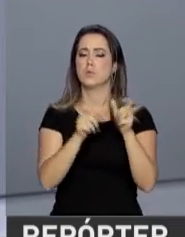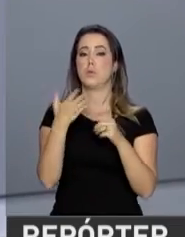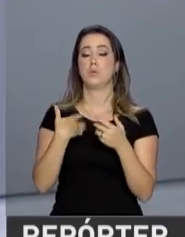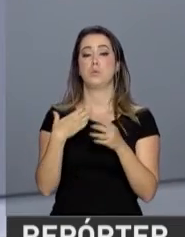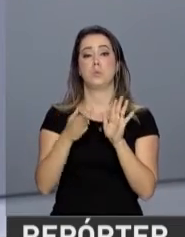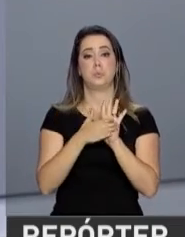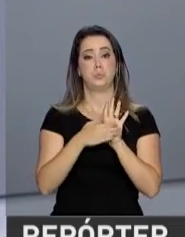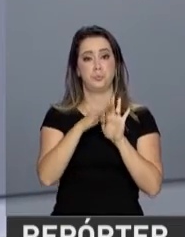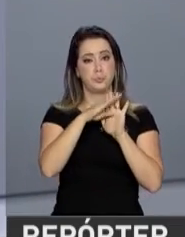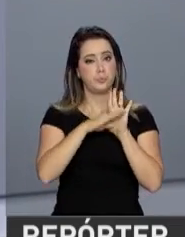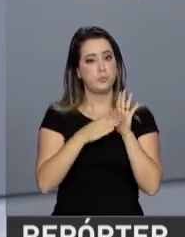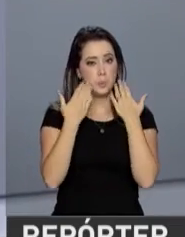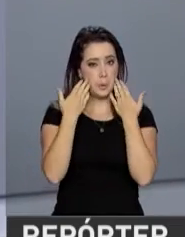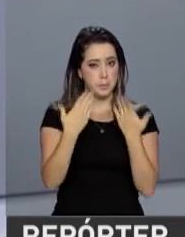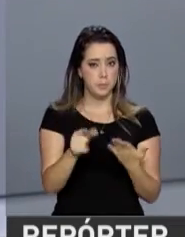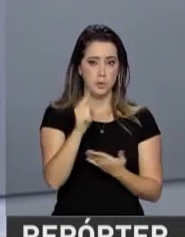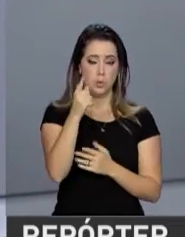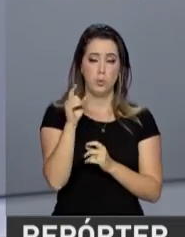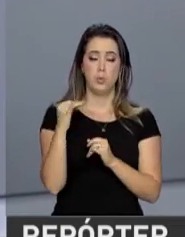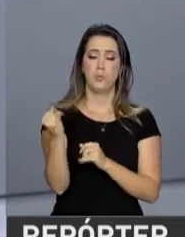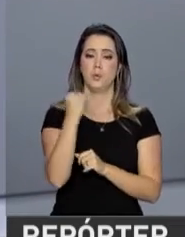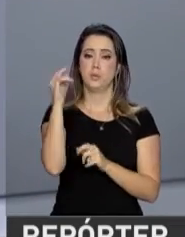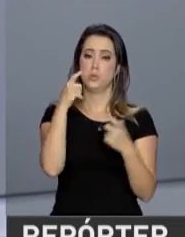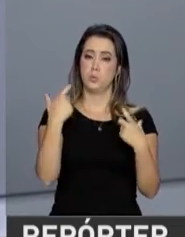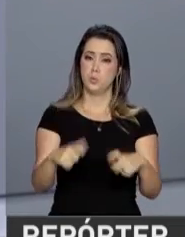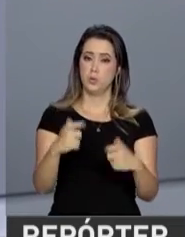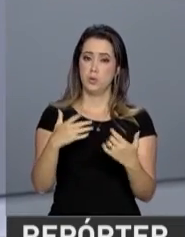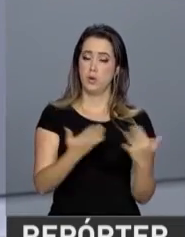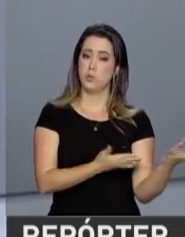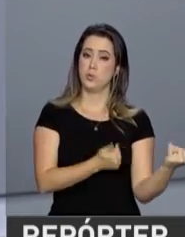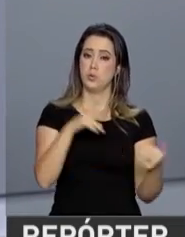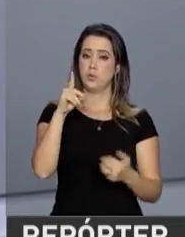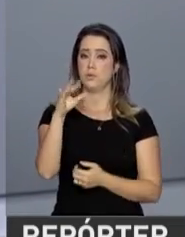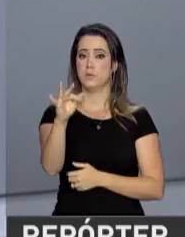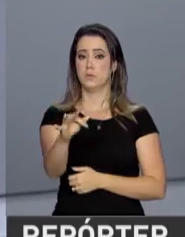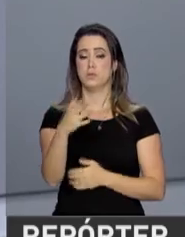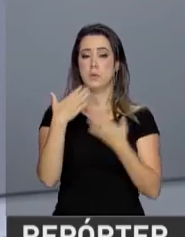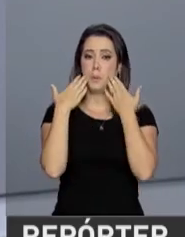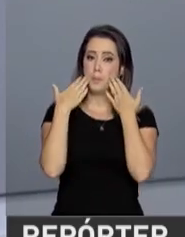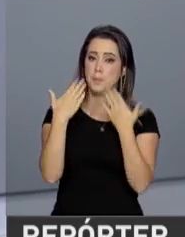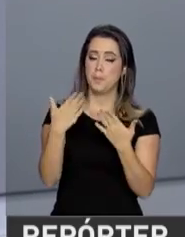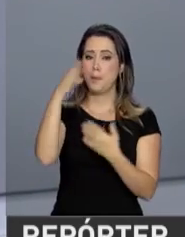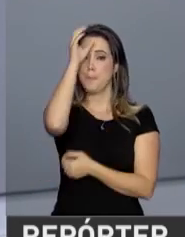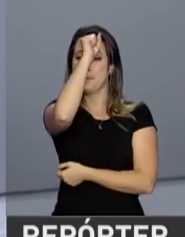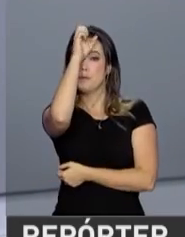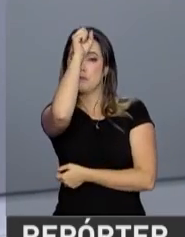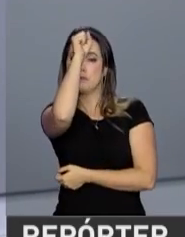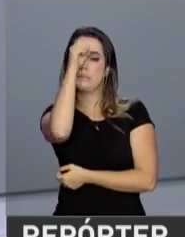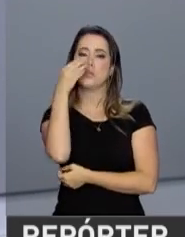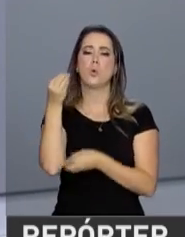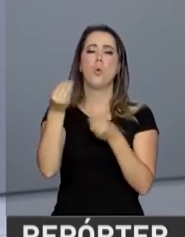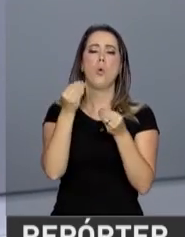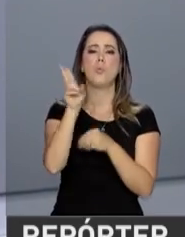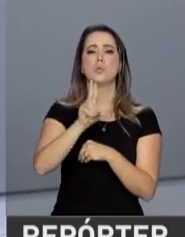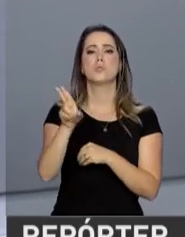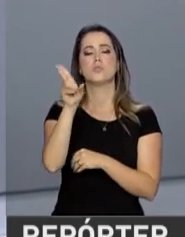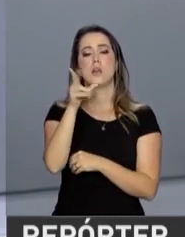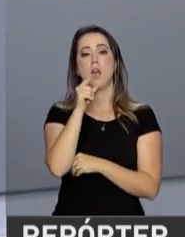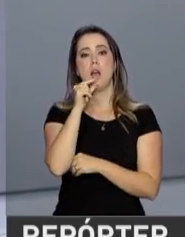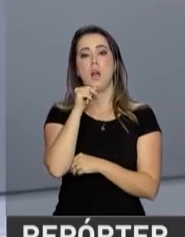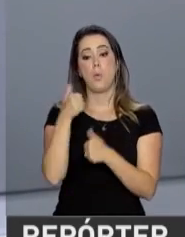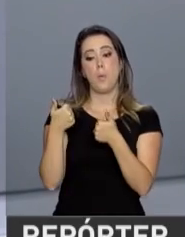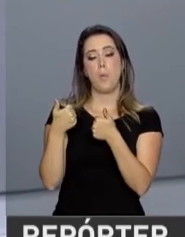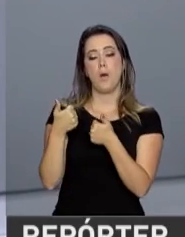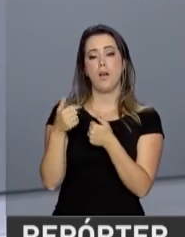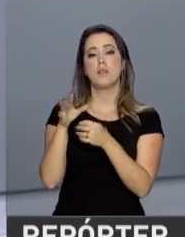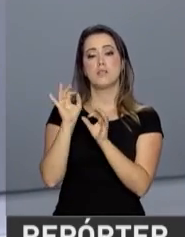projetos apresentados 1 que tem impacto local jovens do distrito federal a prender um valor da água com a recuperação da mata que